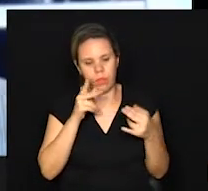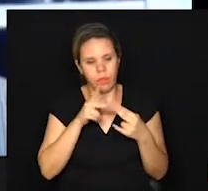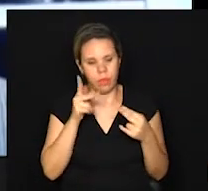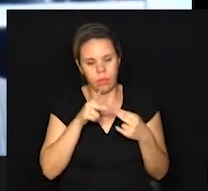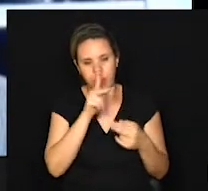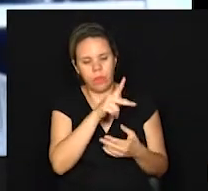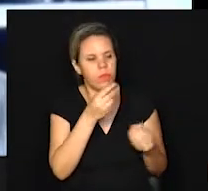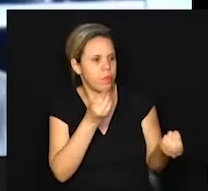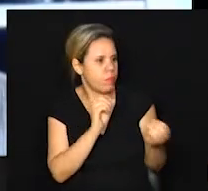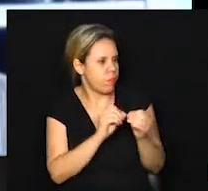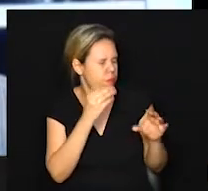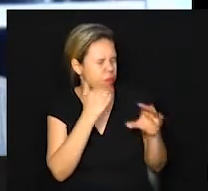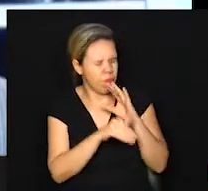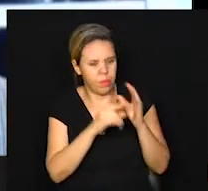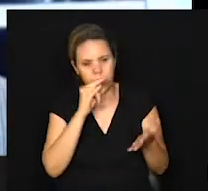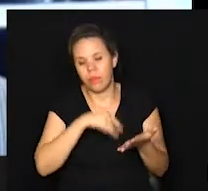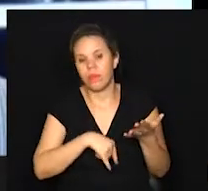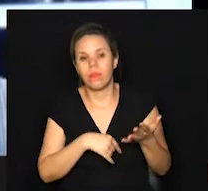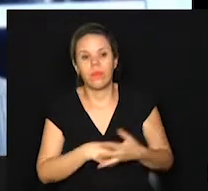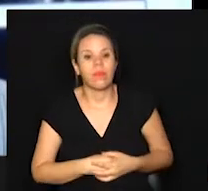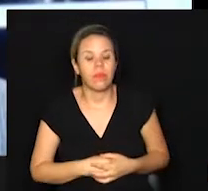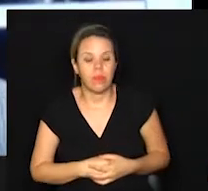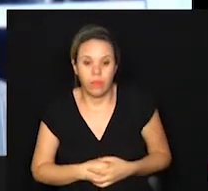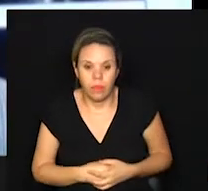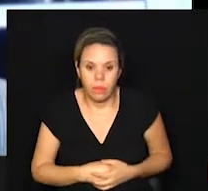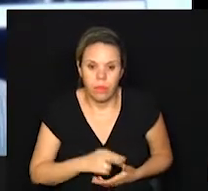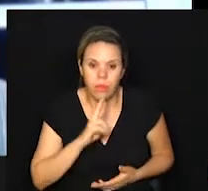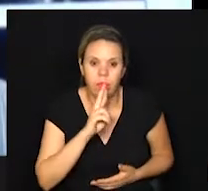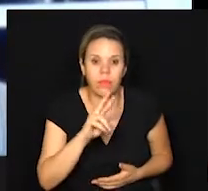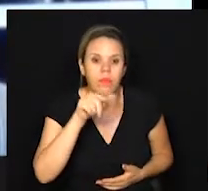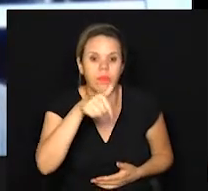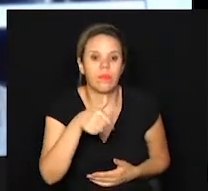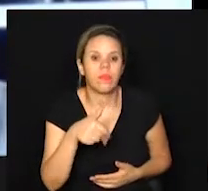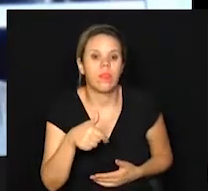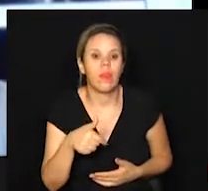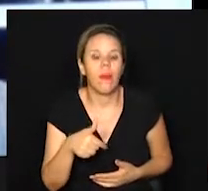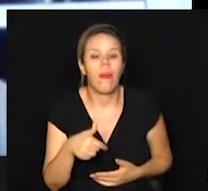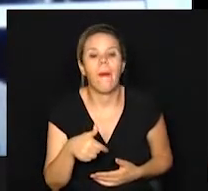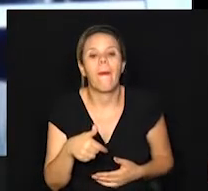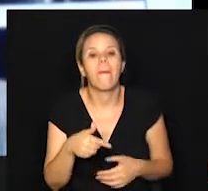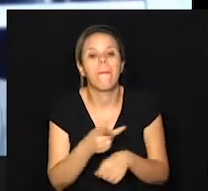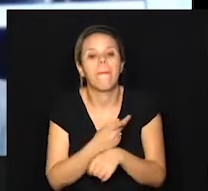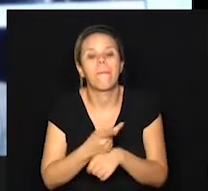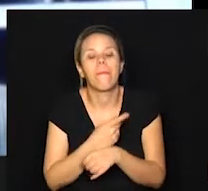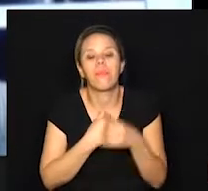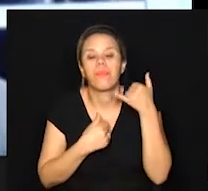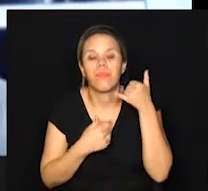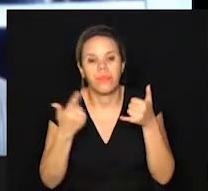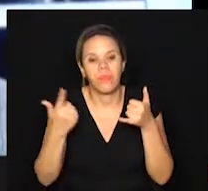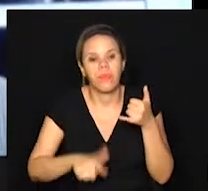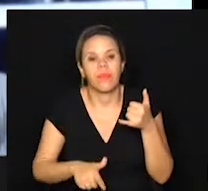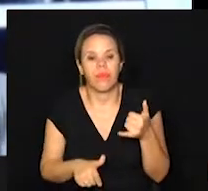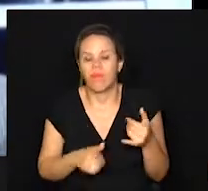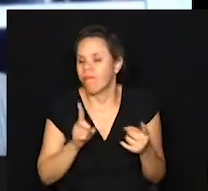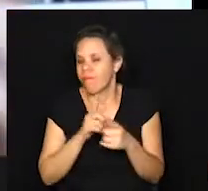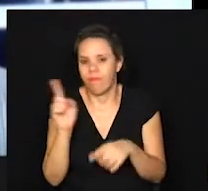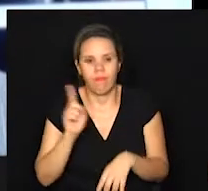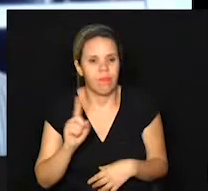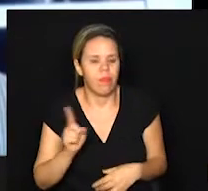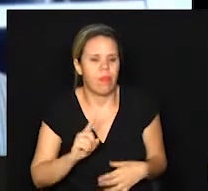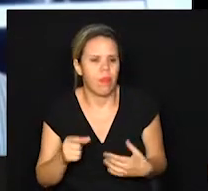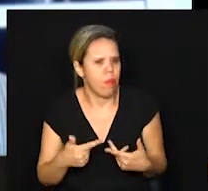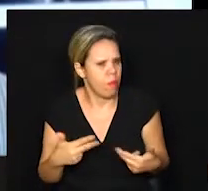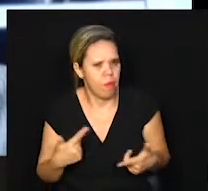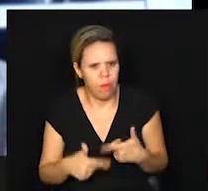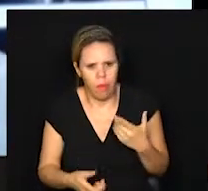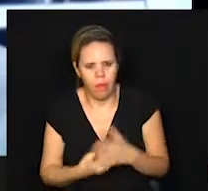como faz para mandar esses documentos e te retorno. Não me retornou, eu busquei ligar para ela novamente, ela não me atendia e a coisa ficou assim.